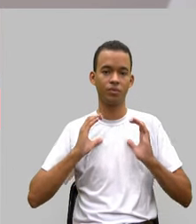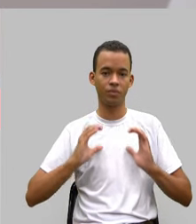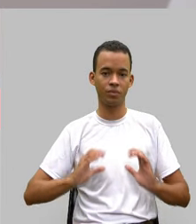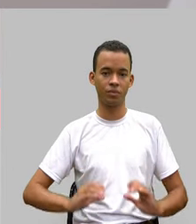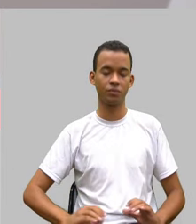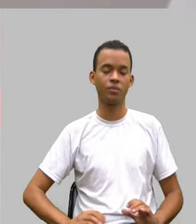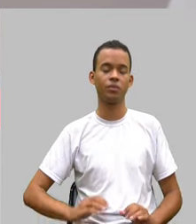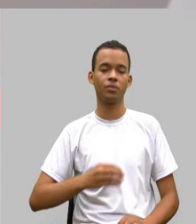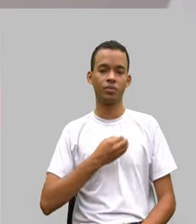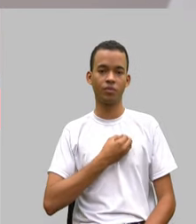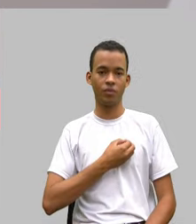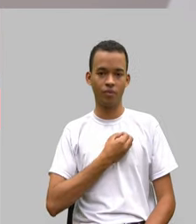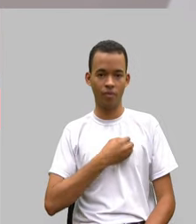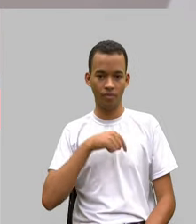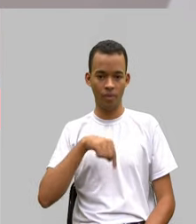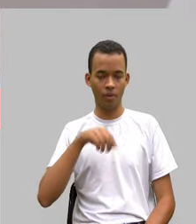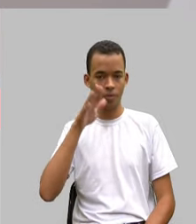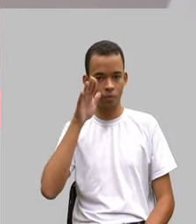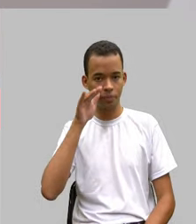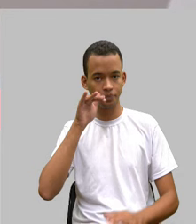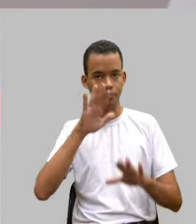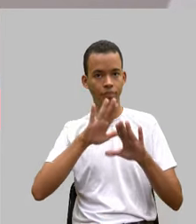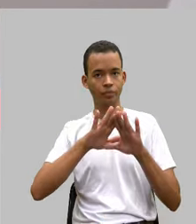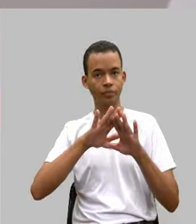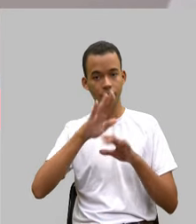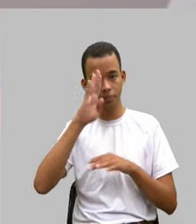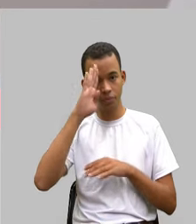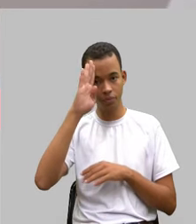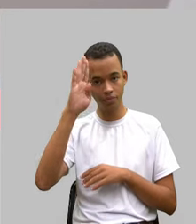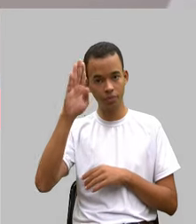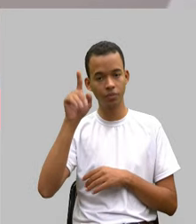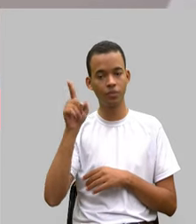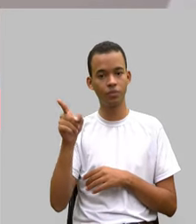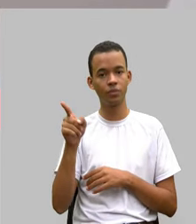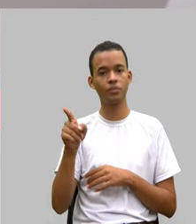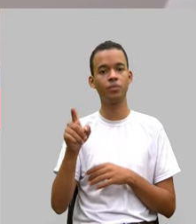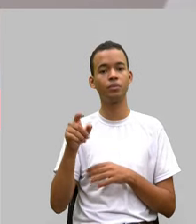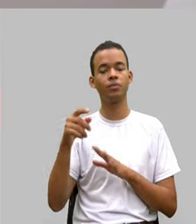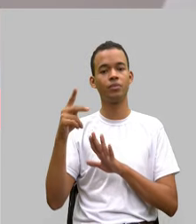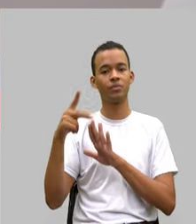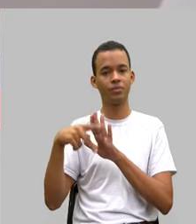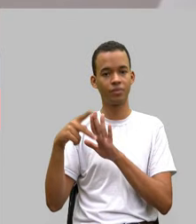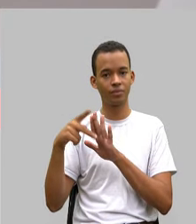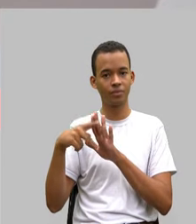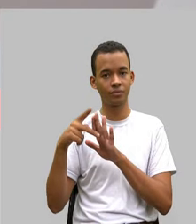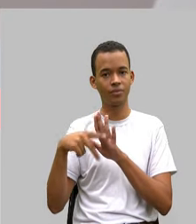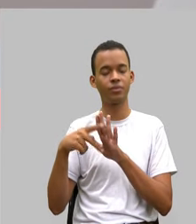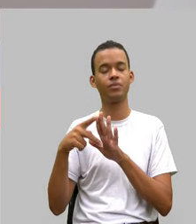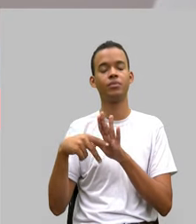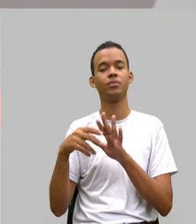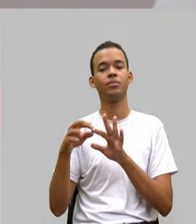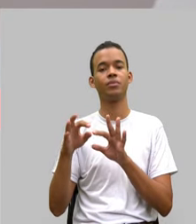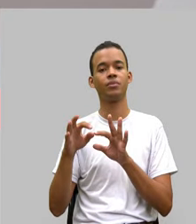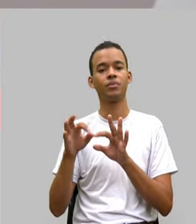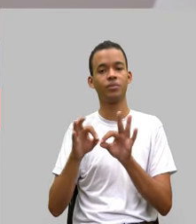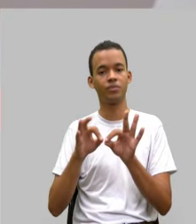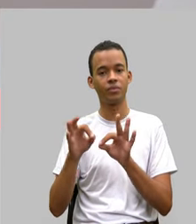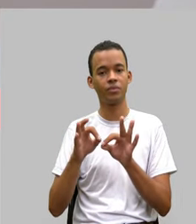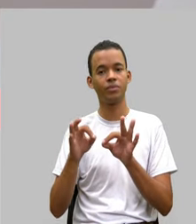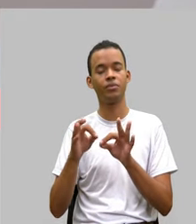especial a deputada Beatriz Serqueira autora do projeto que Visa a distribuição de cannabis pelo SUS